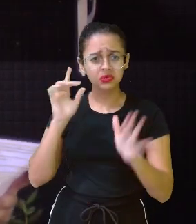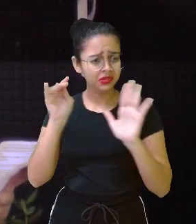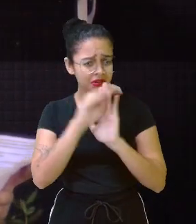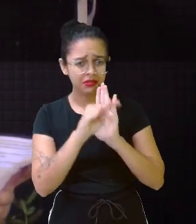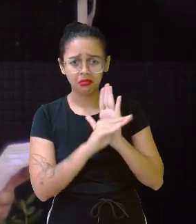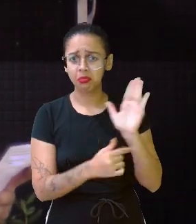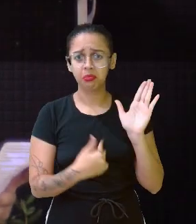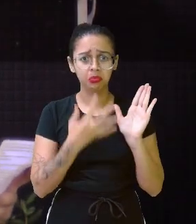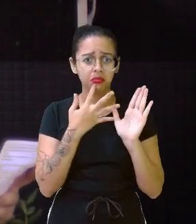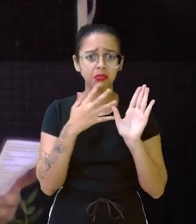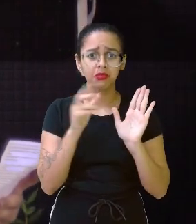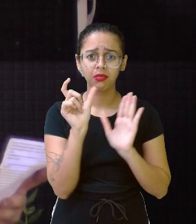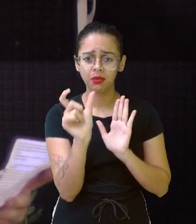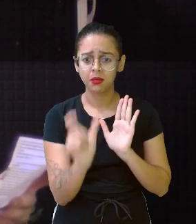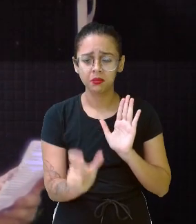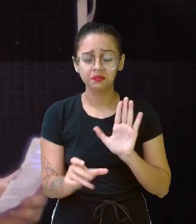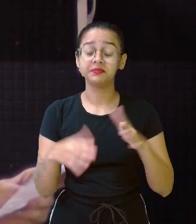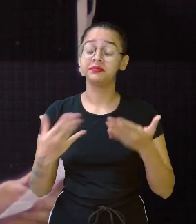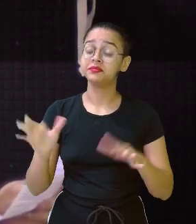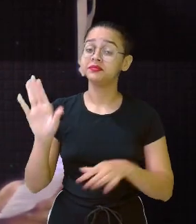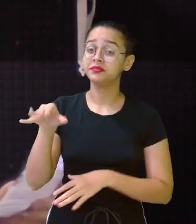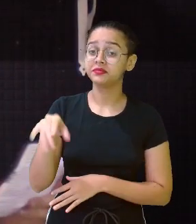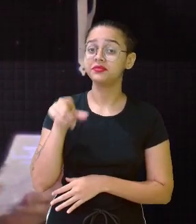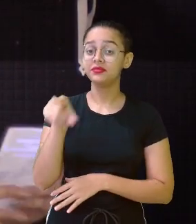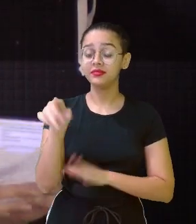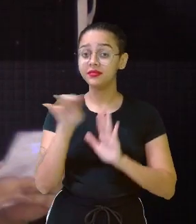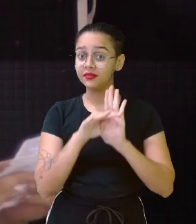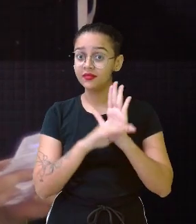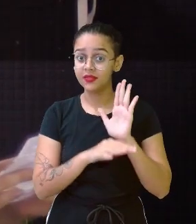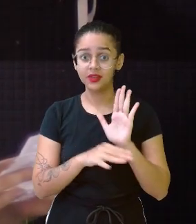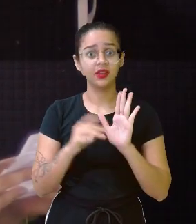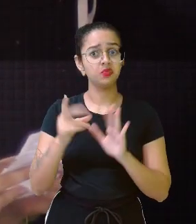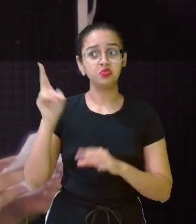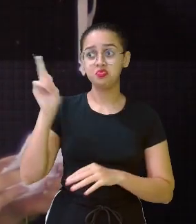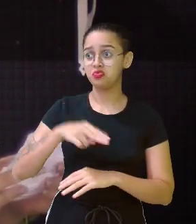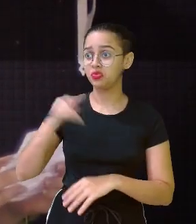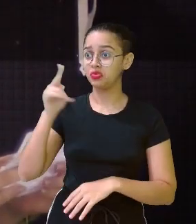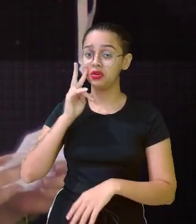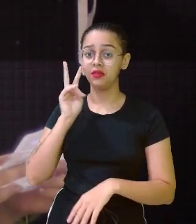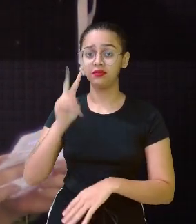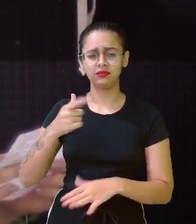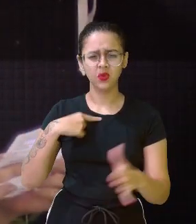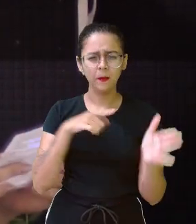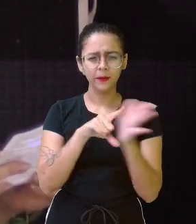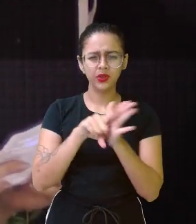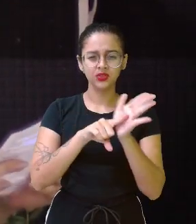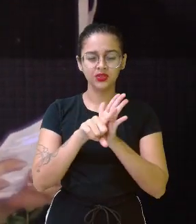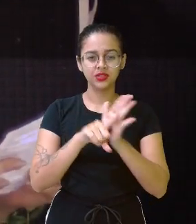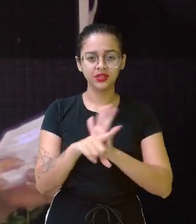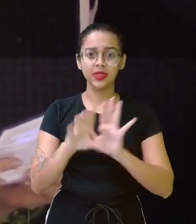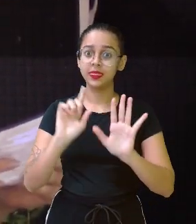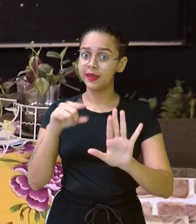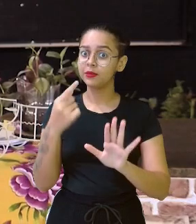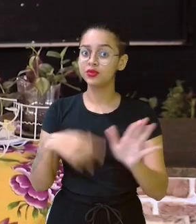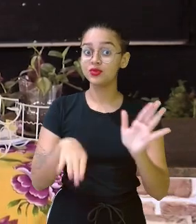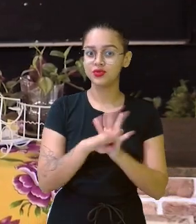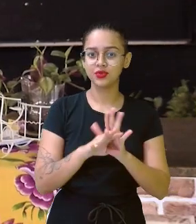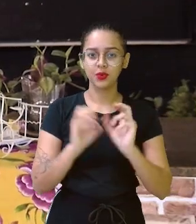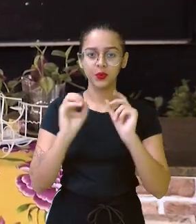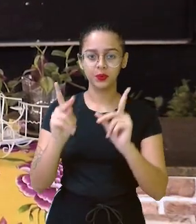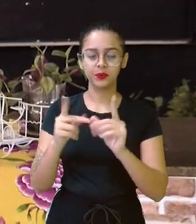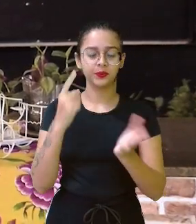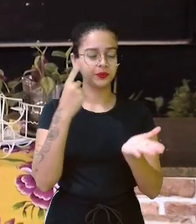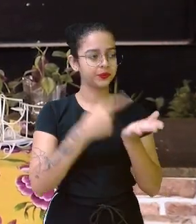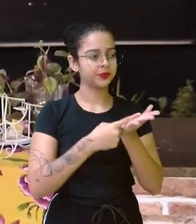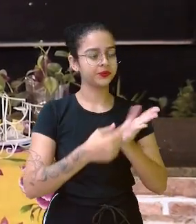não. Olha, Sinara, esse ingrediente eu nunca ouvi falar, viu? Vou pesquisar aqui. Daqui a pouco eu chego por aí. Ah, tá